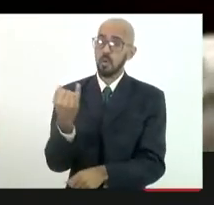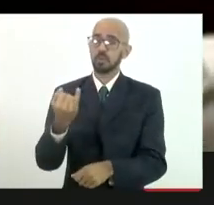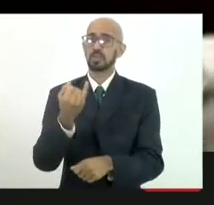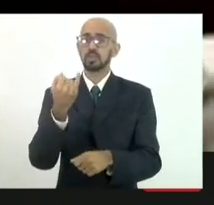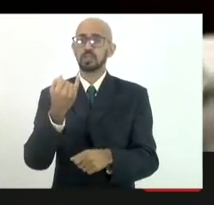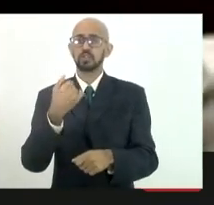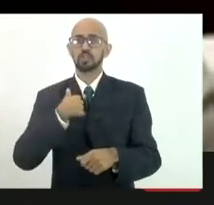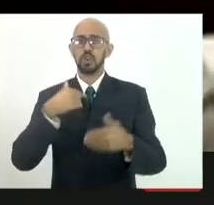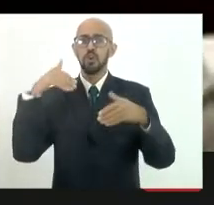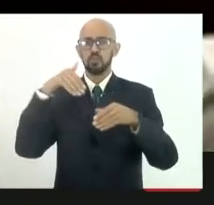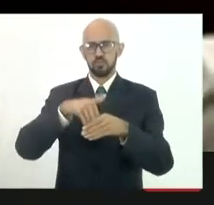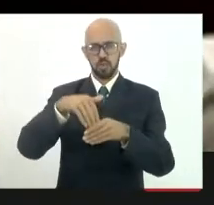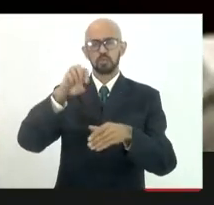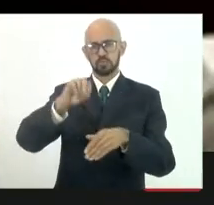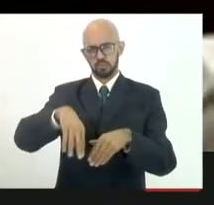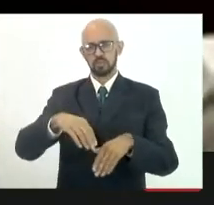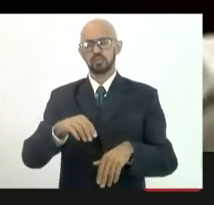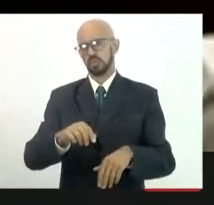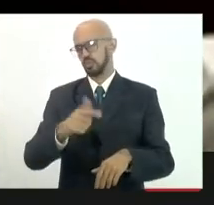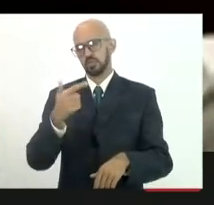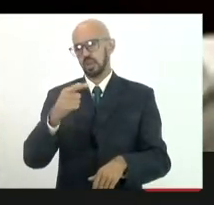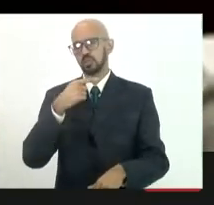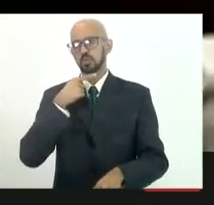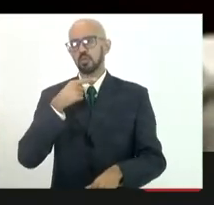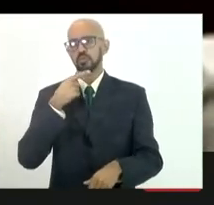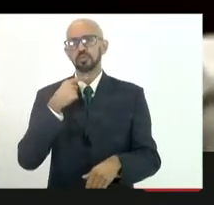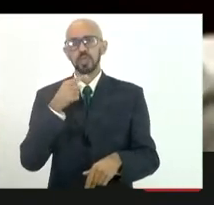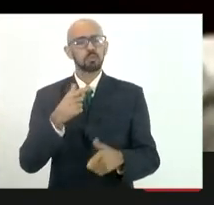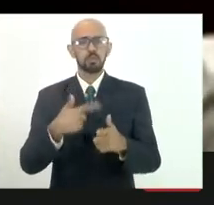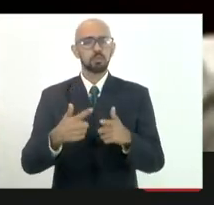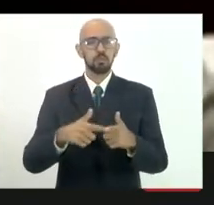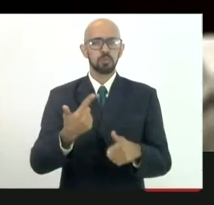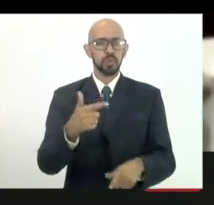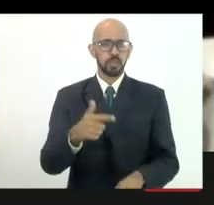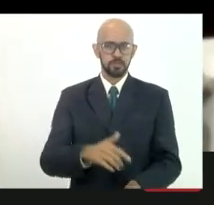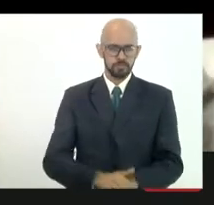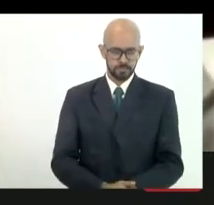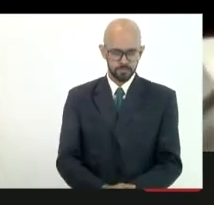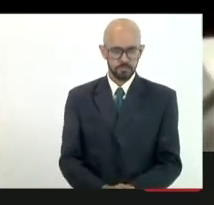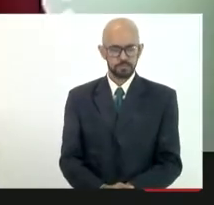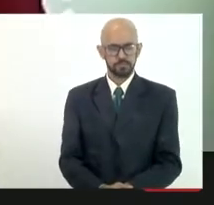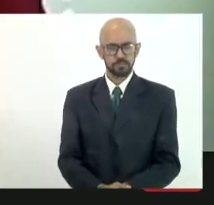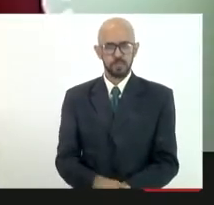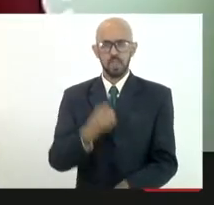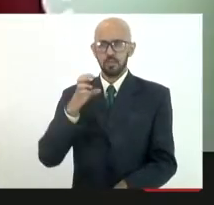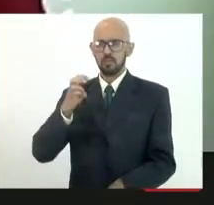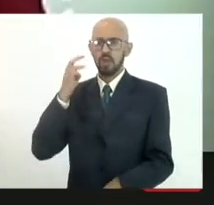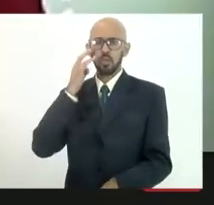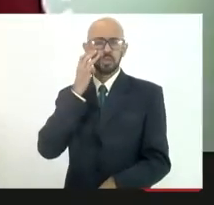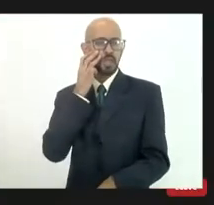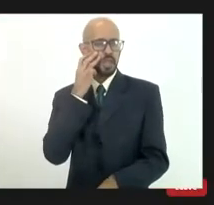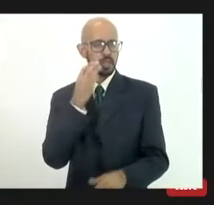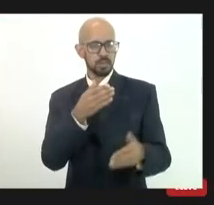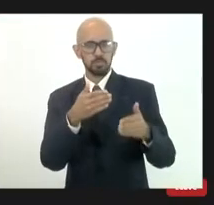eu voto favoravelmente, não há dúvida, não tem problema, vamos em frente. Deputado Valdec Carneiro.